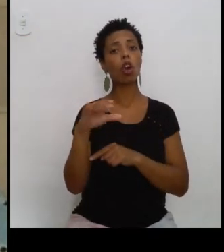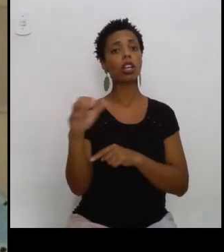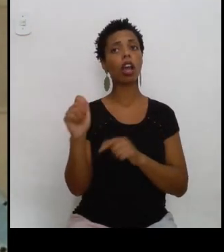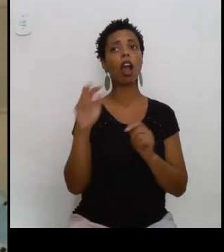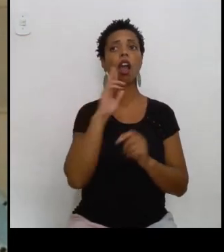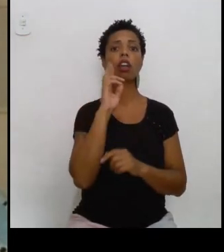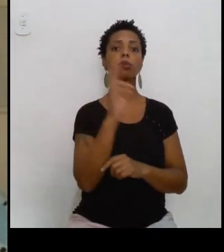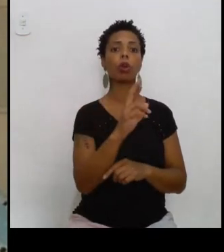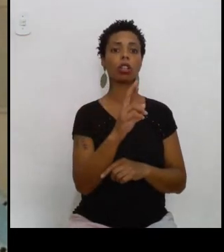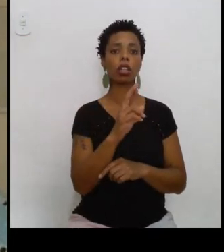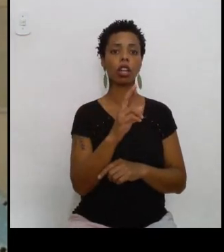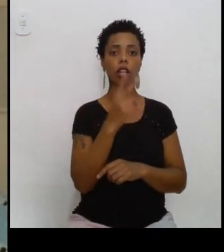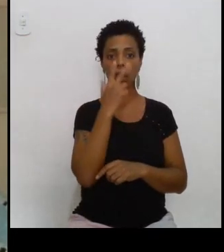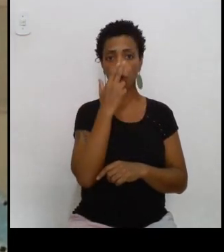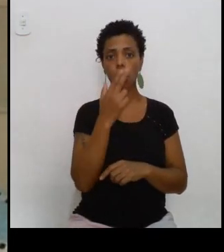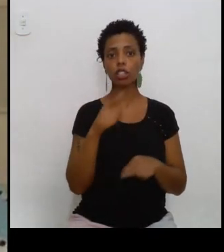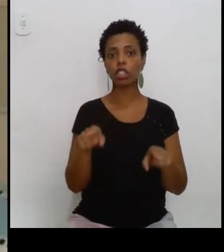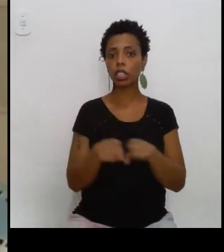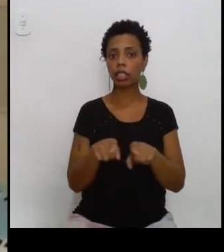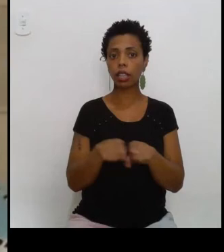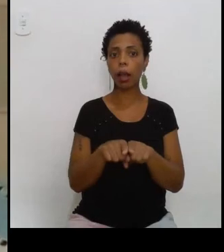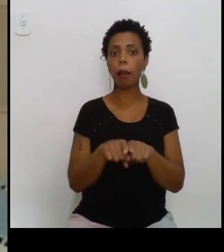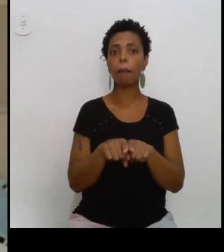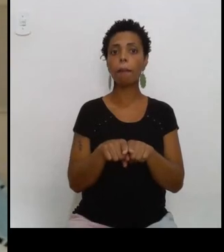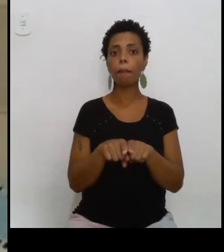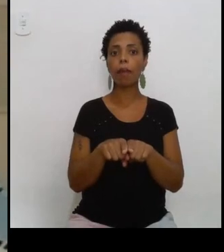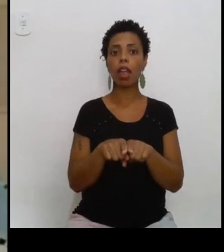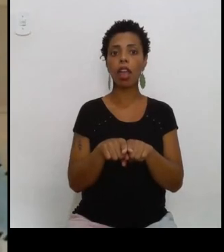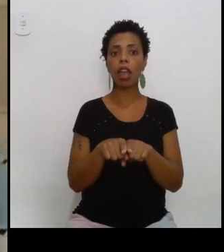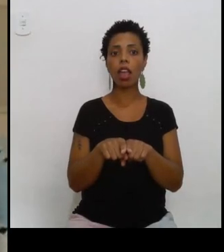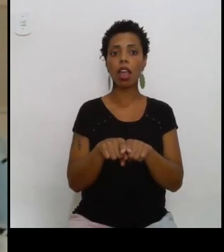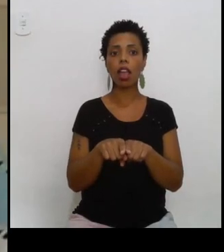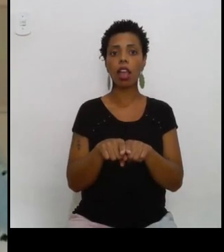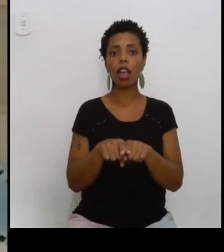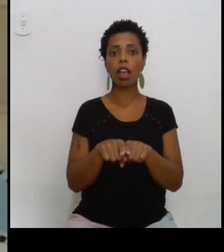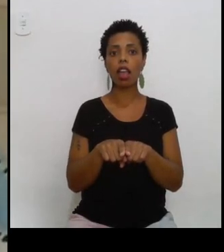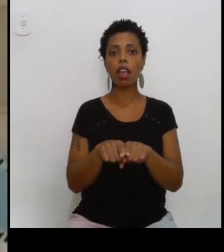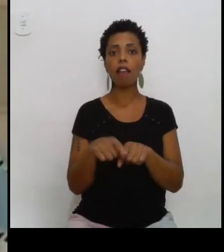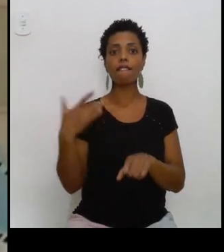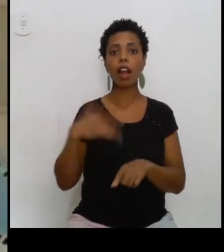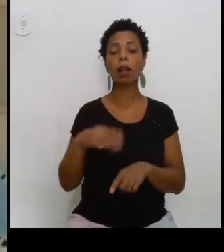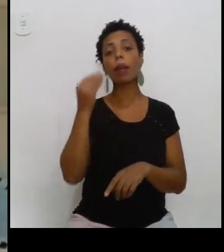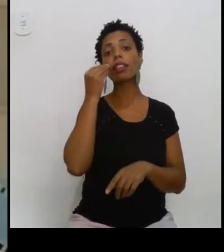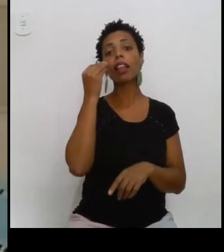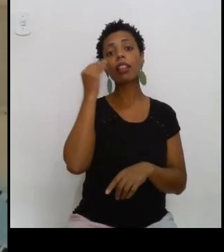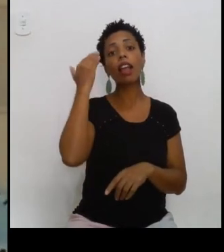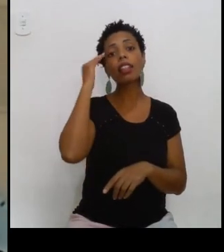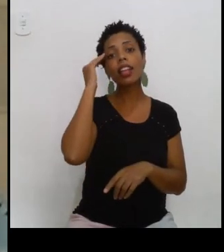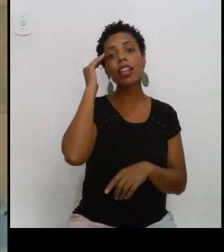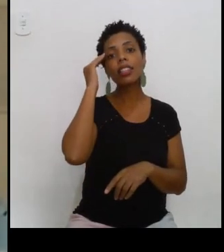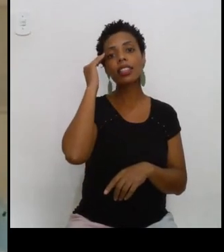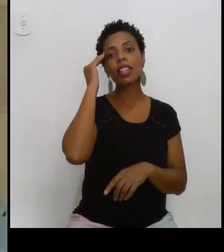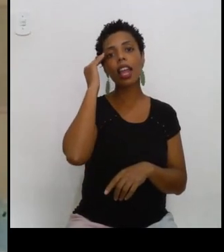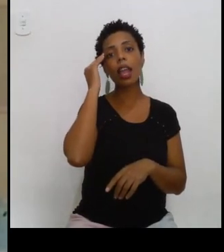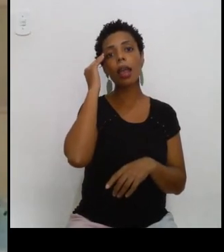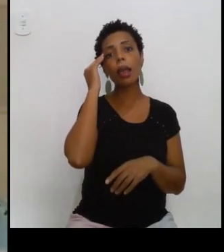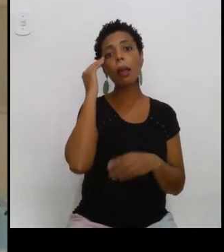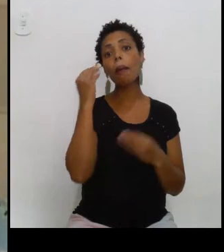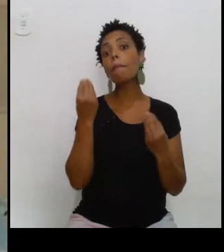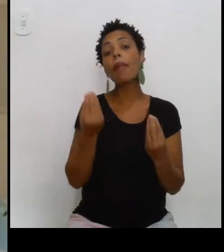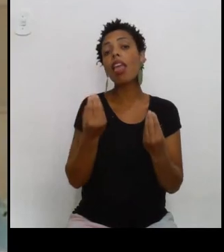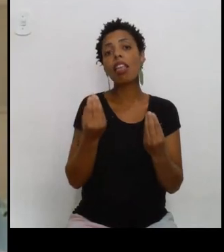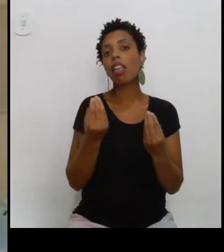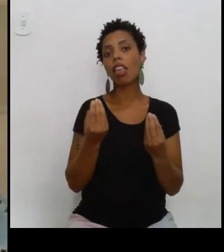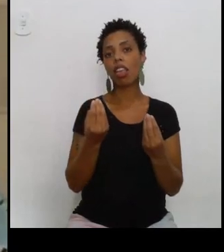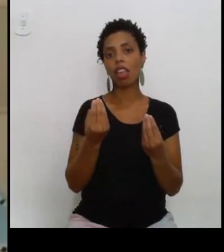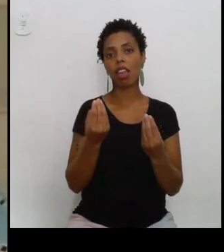é vale para tentar entender o que tipo para qual função também estou